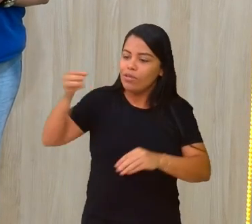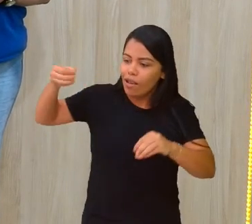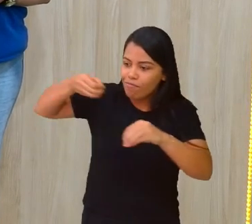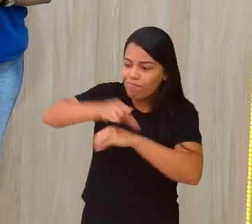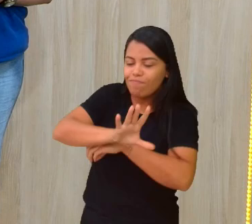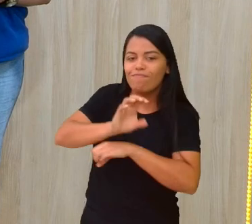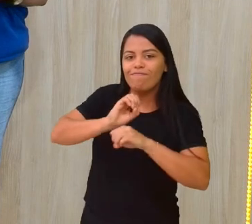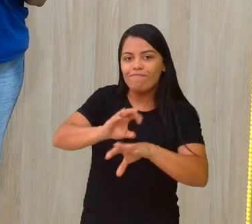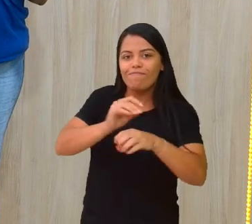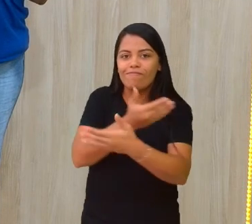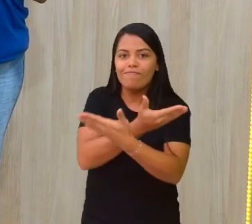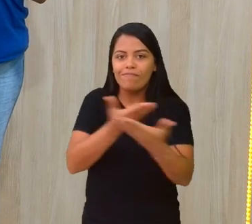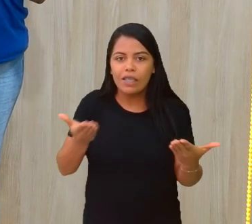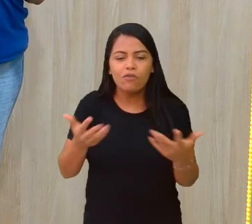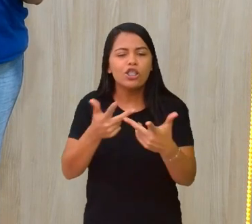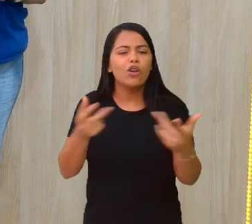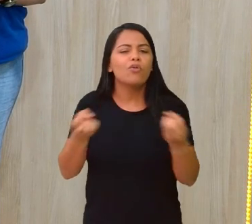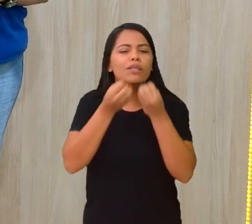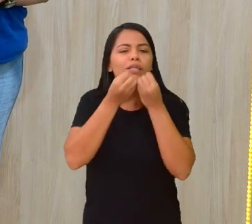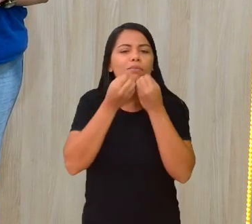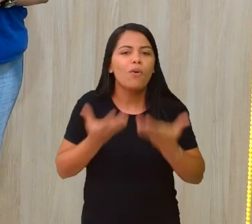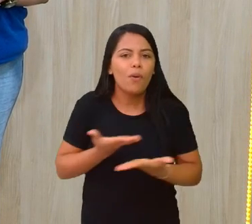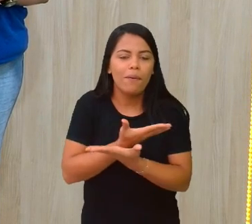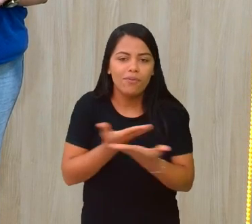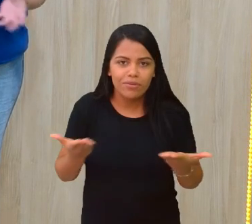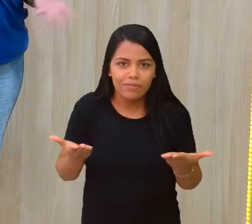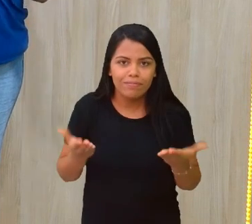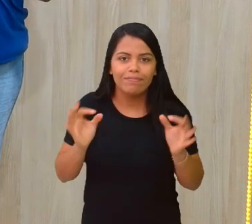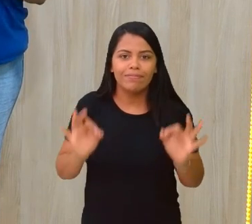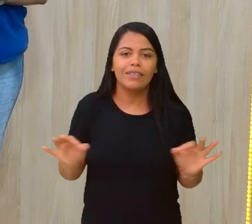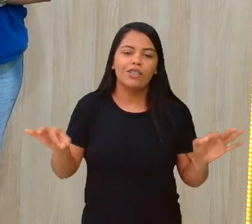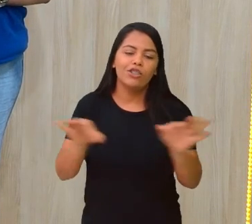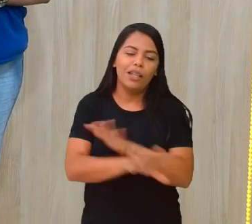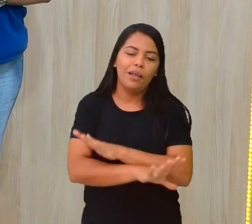né, coisas boas para vocês, né? E